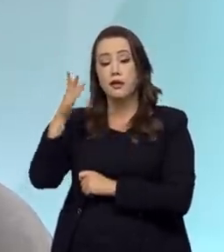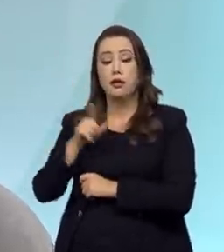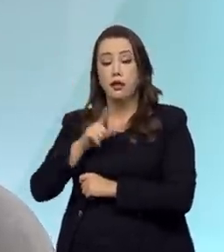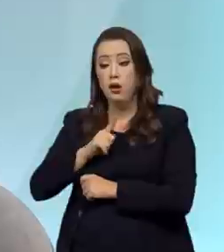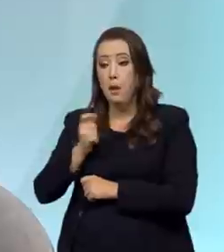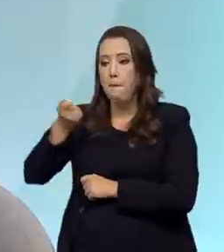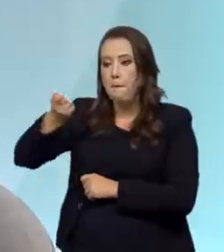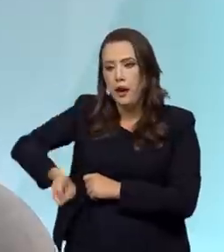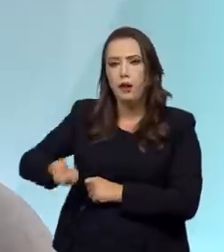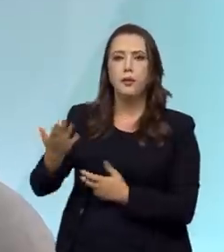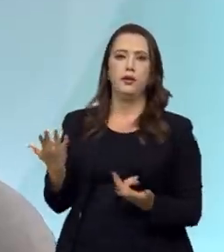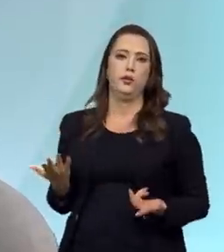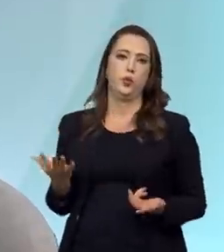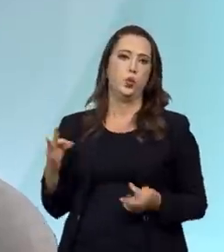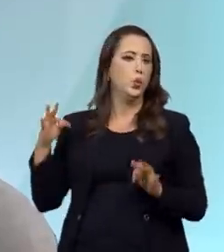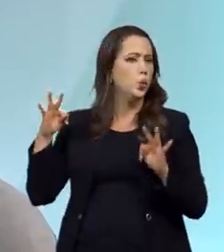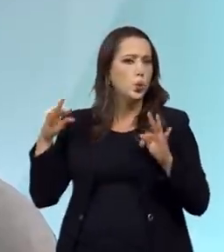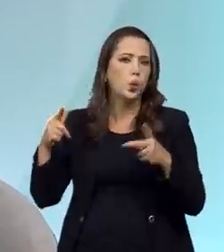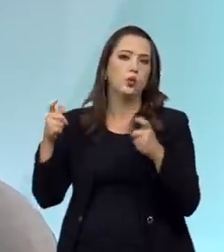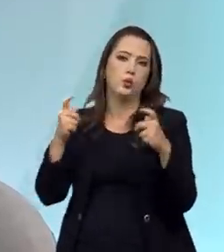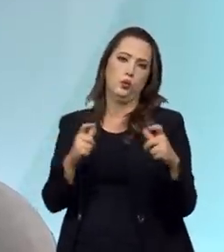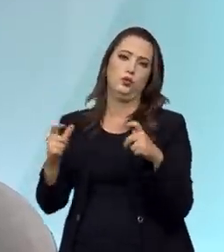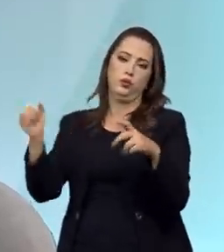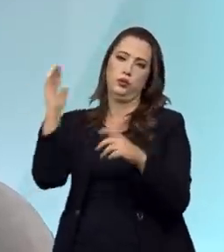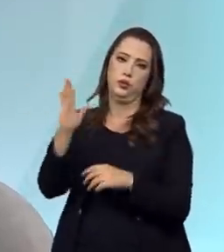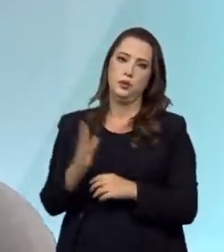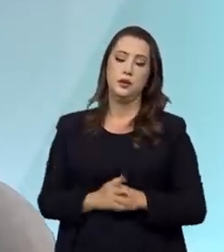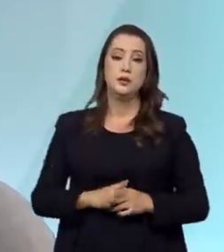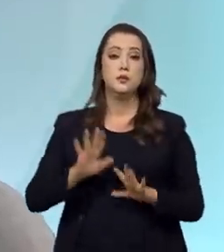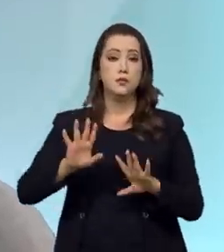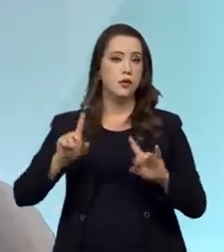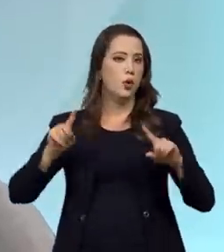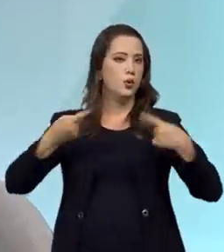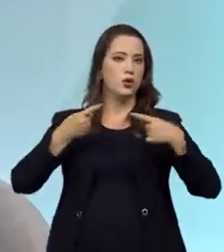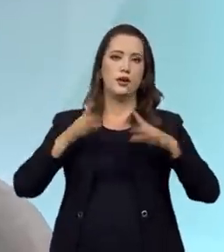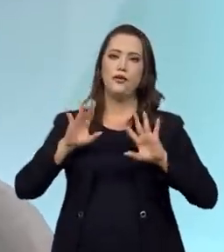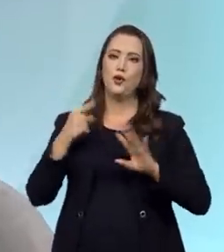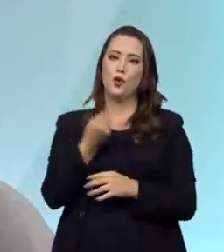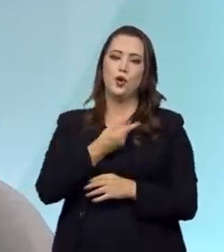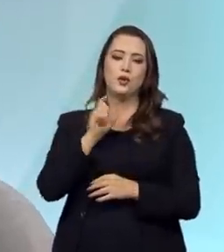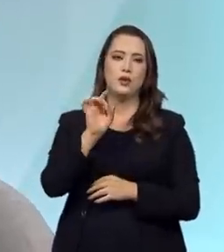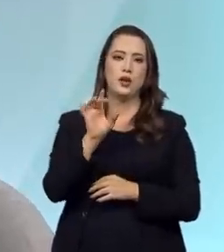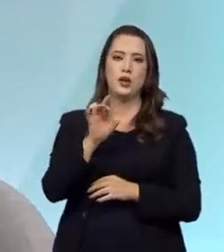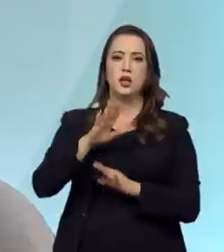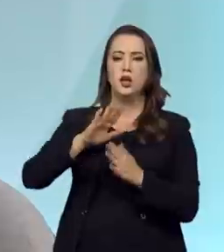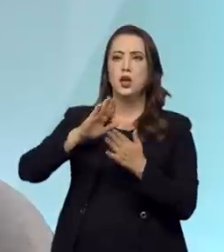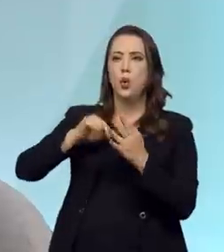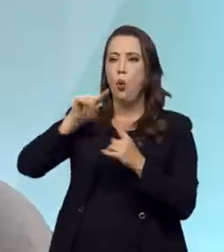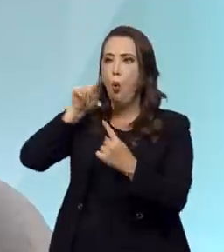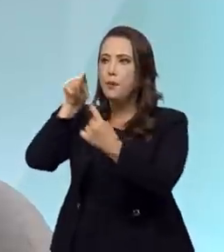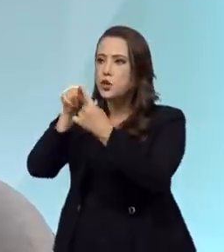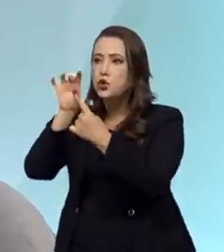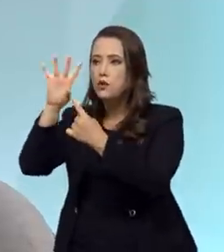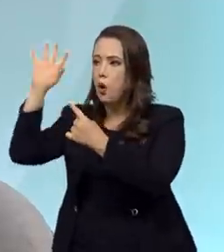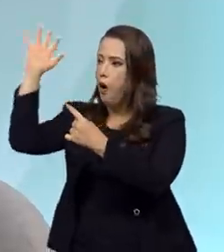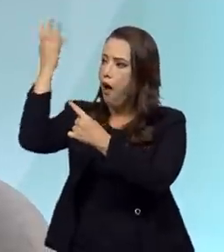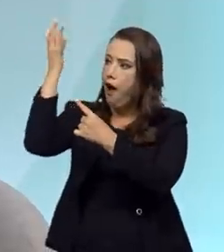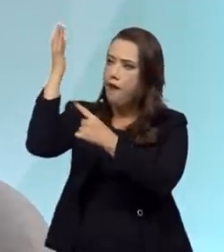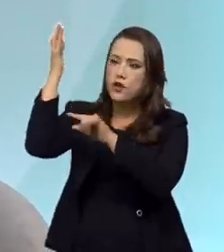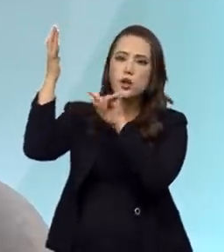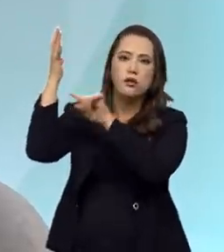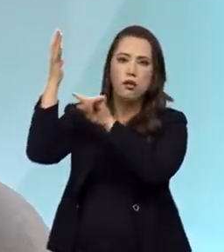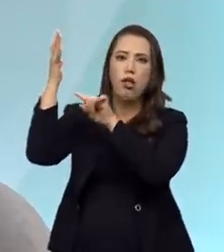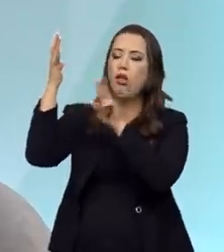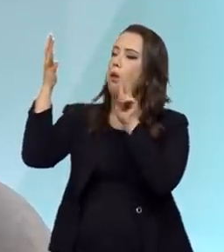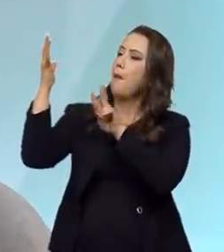grande diferencial da nossa política no governo federal é tirar o foco só da árvore para focar quem cuida de árvore eu acho que esse é uma